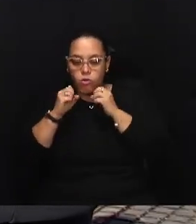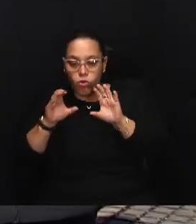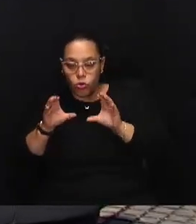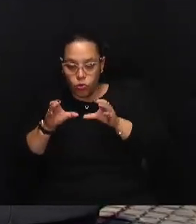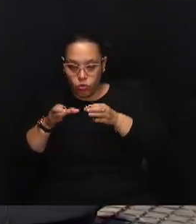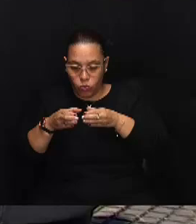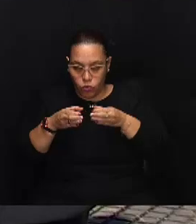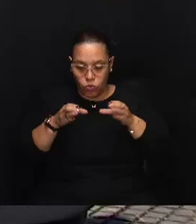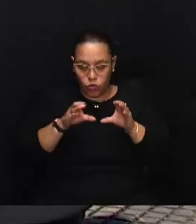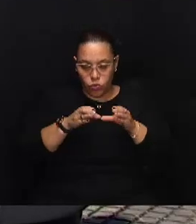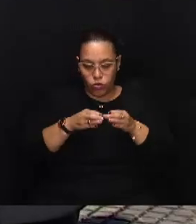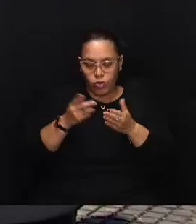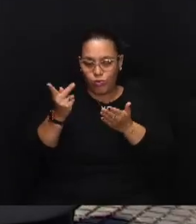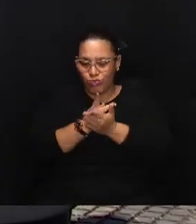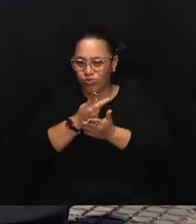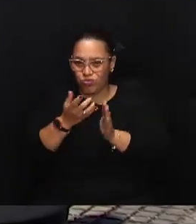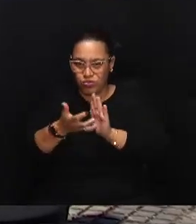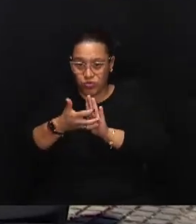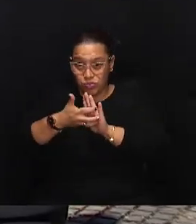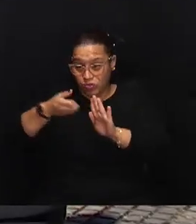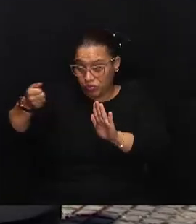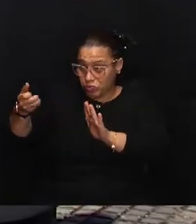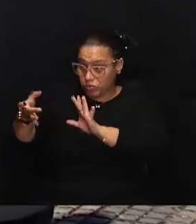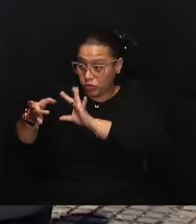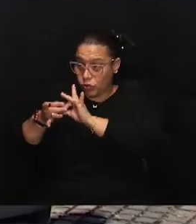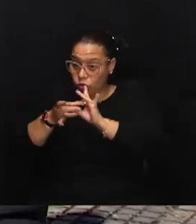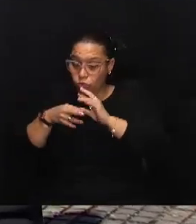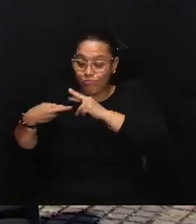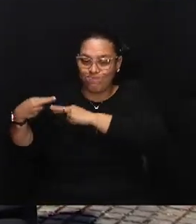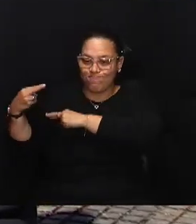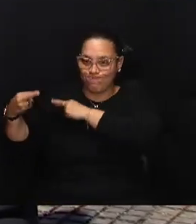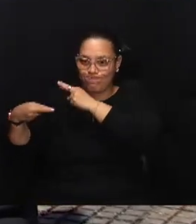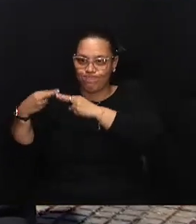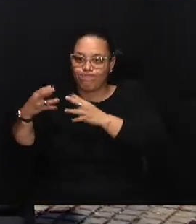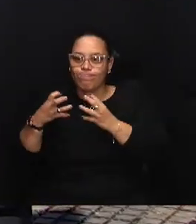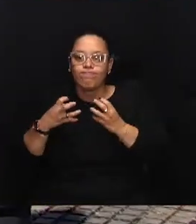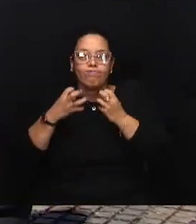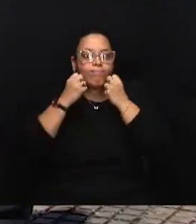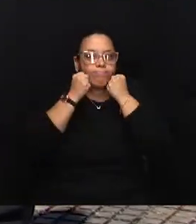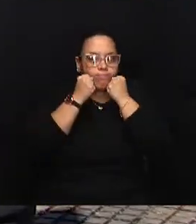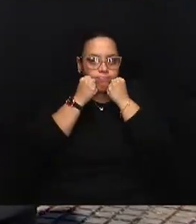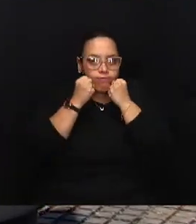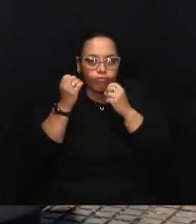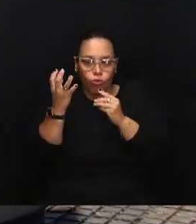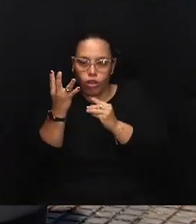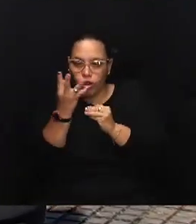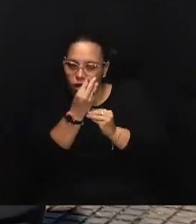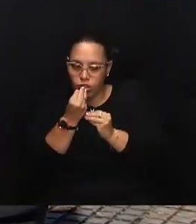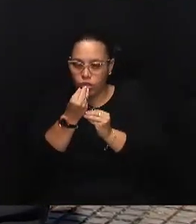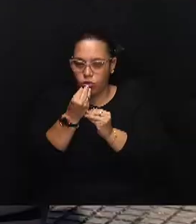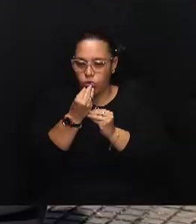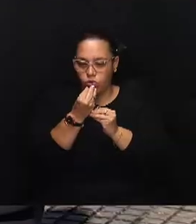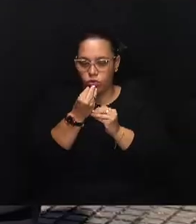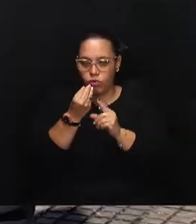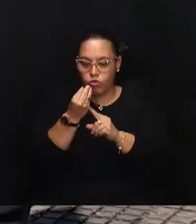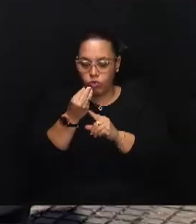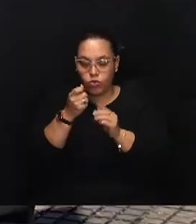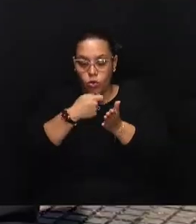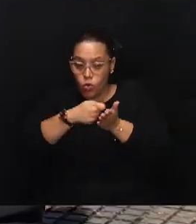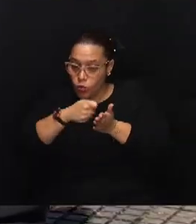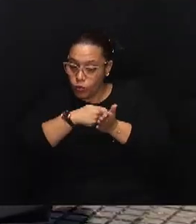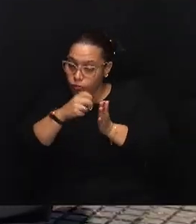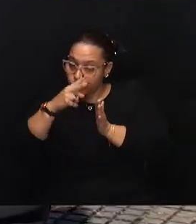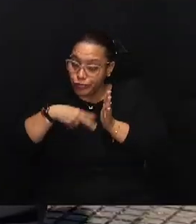muito errado retirar do contexto religioso, patrimonial, arquitetônico,